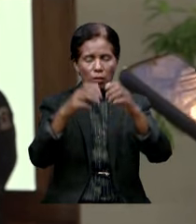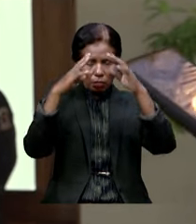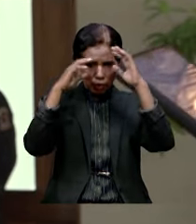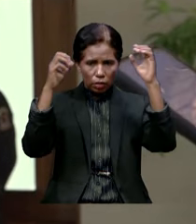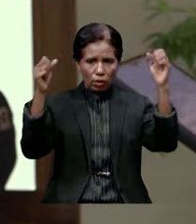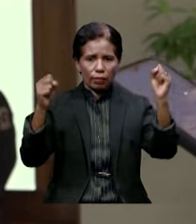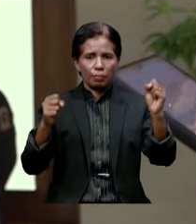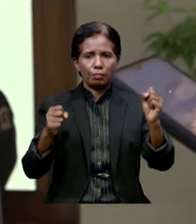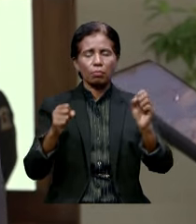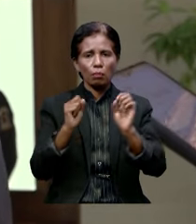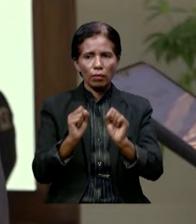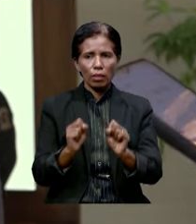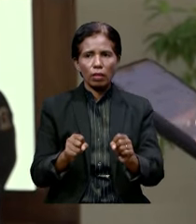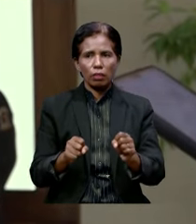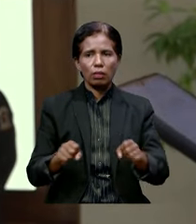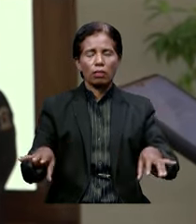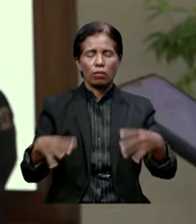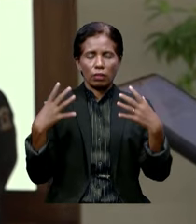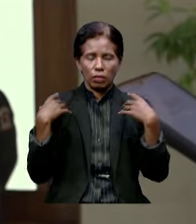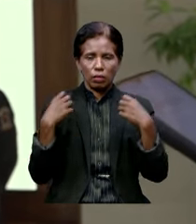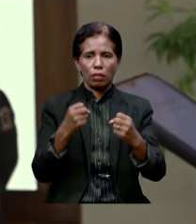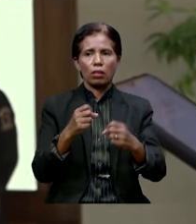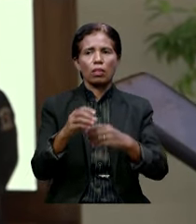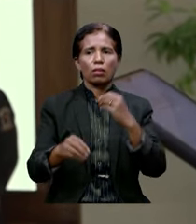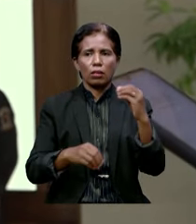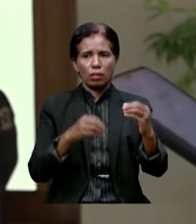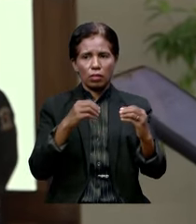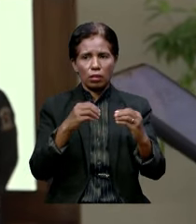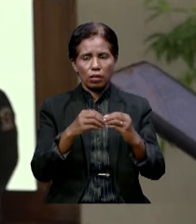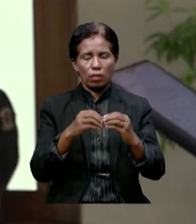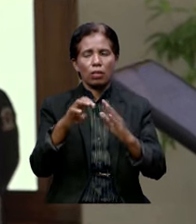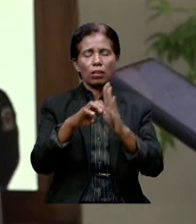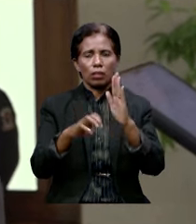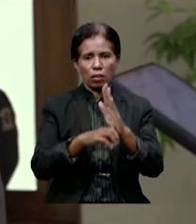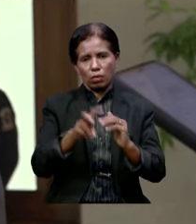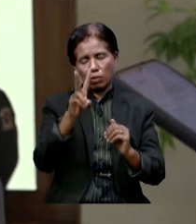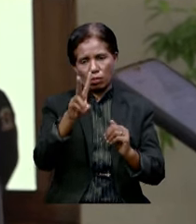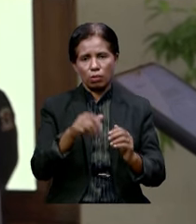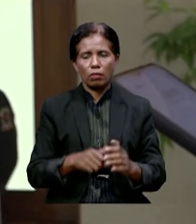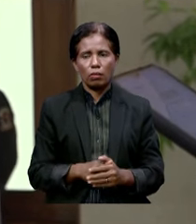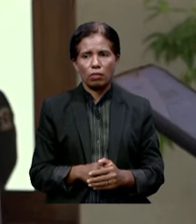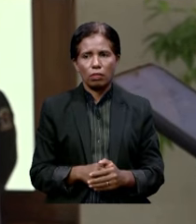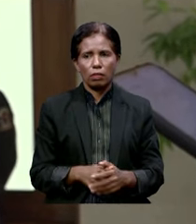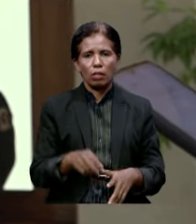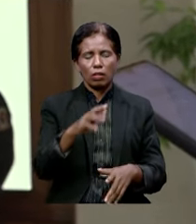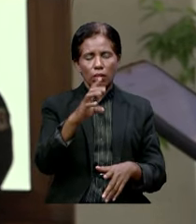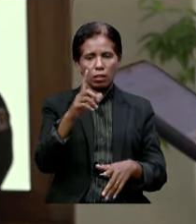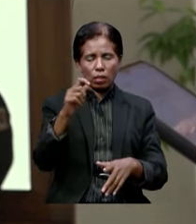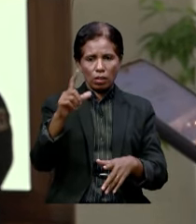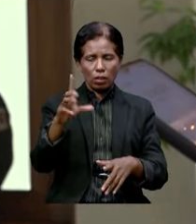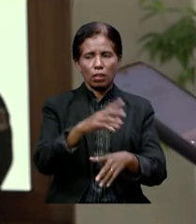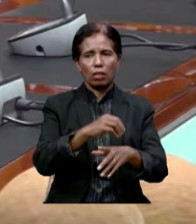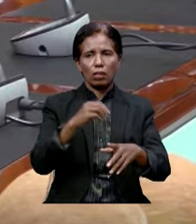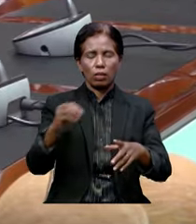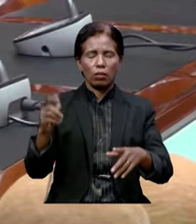República, para tu reforça a relação entre Estado Ruane, República Democrática Timor-Leste ou Reino